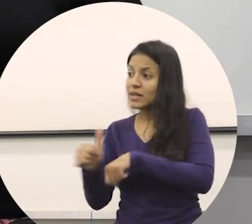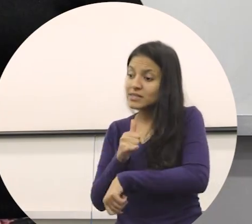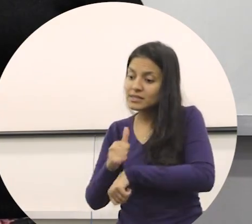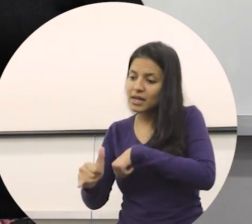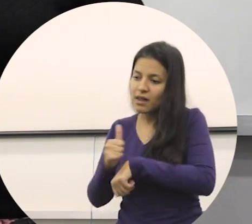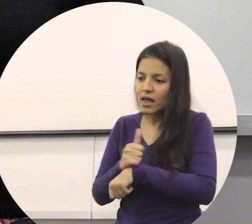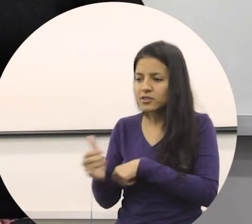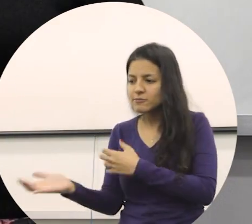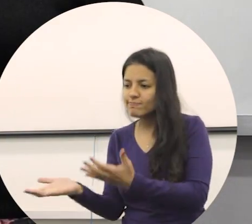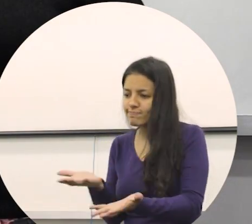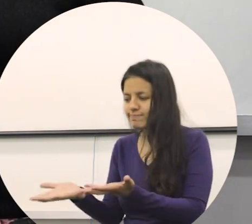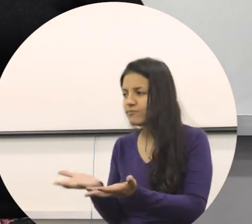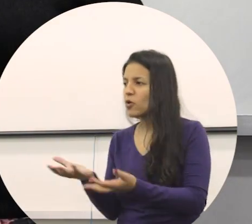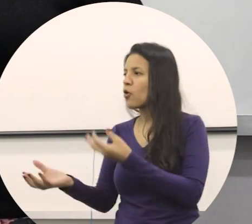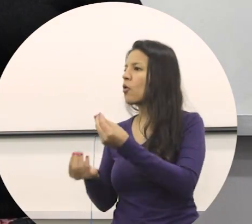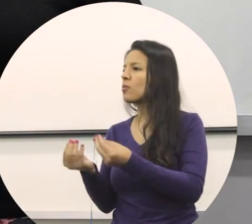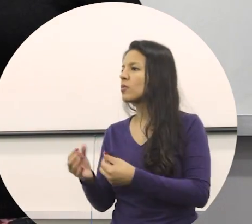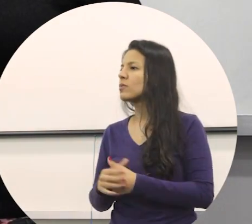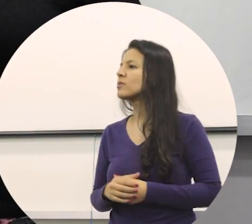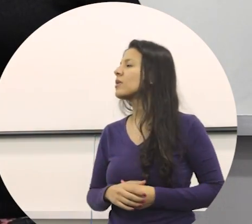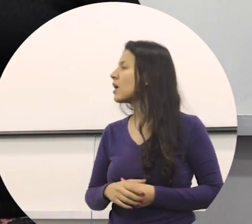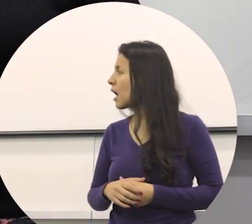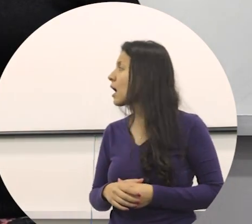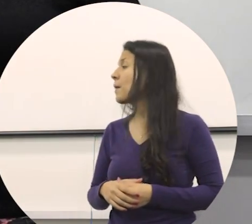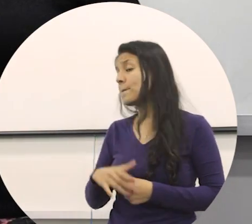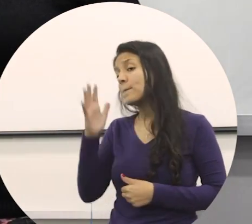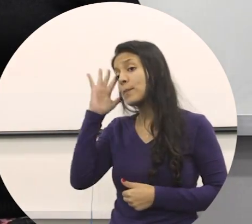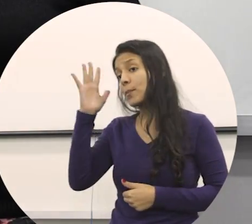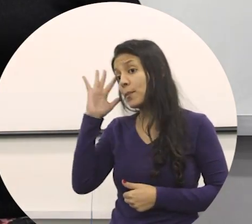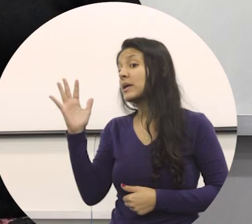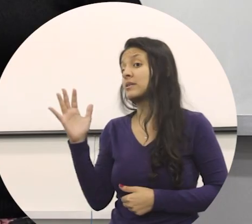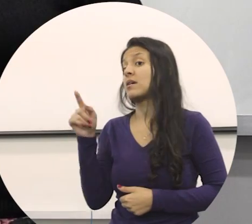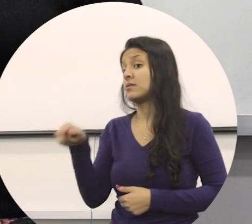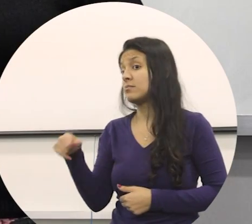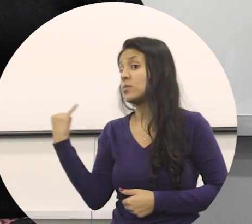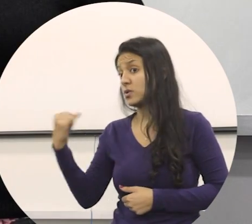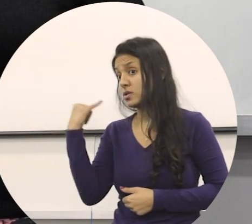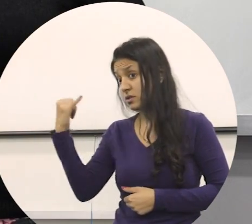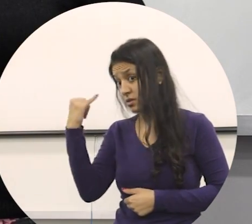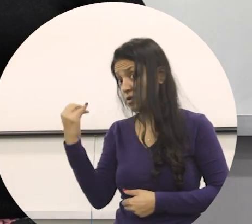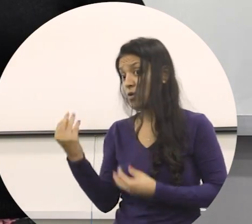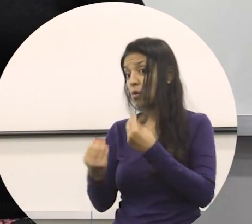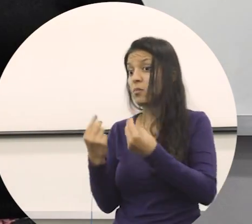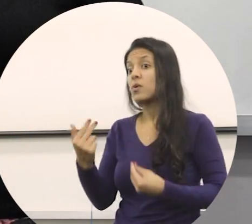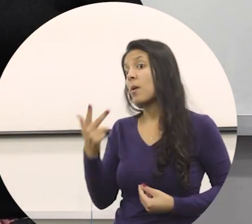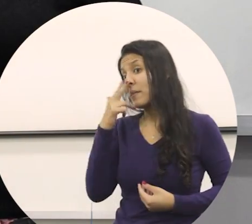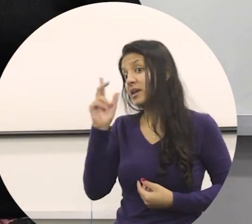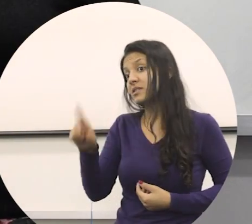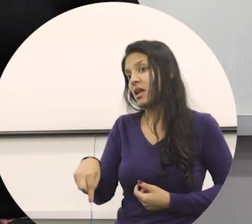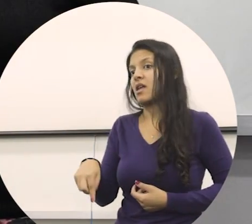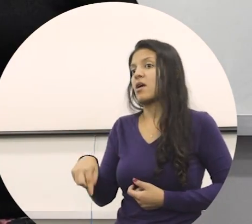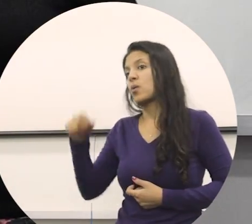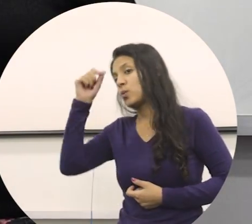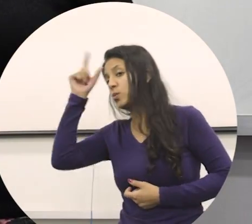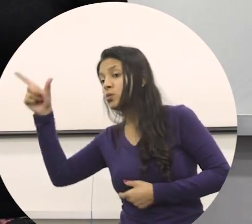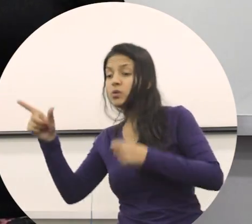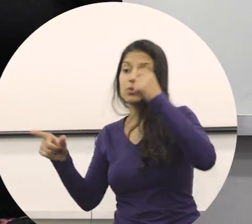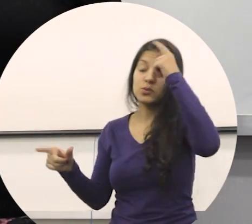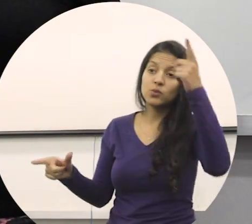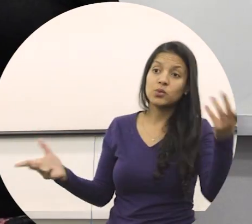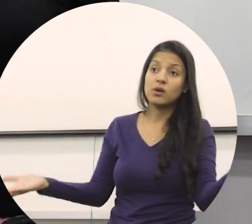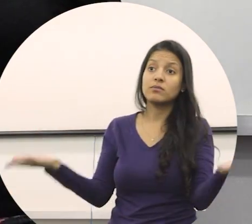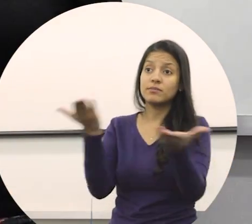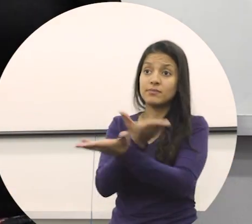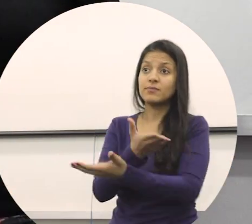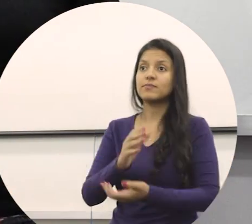estratégias, mas não sei, para a gente pensar nisso também, como uma ponte entre as duas culturas. E